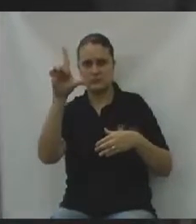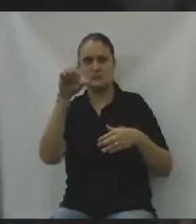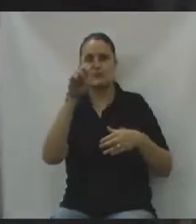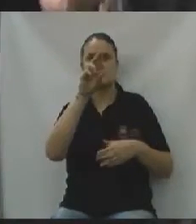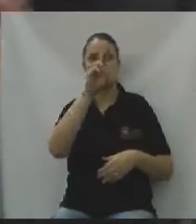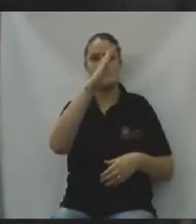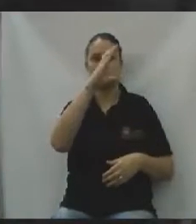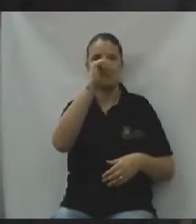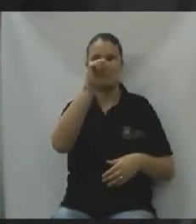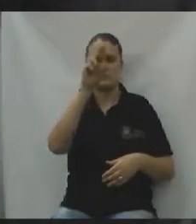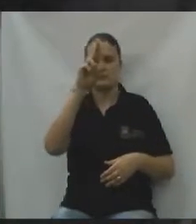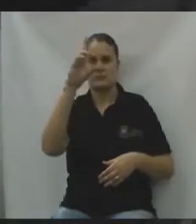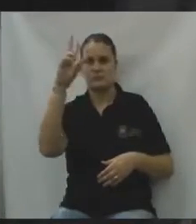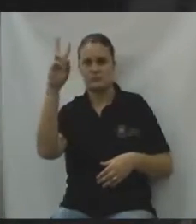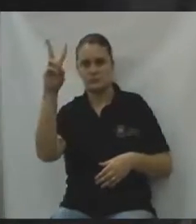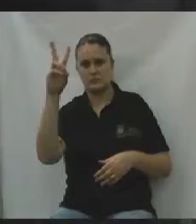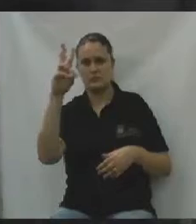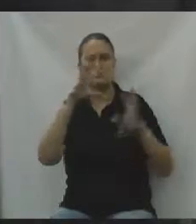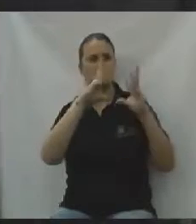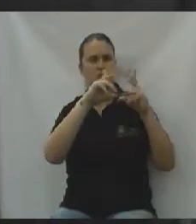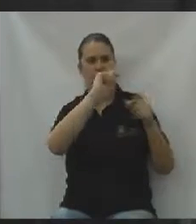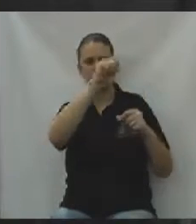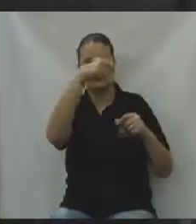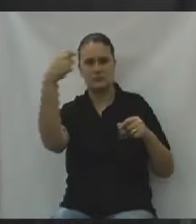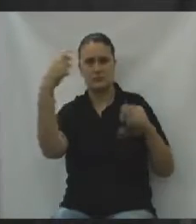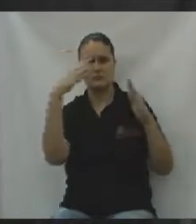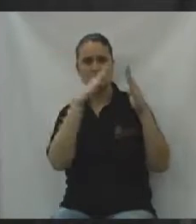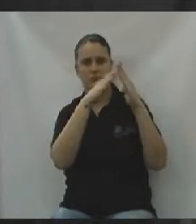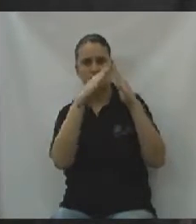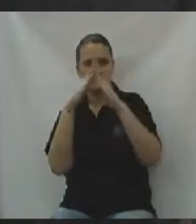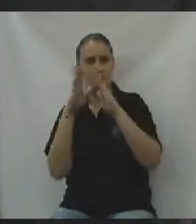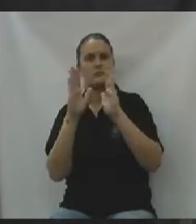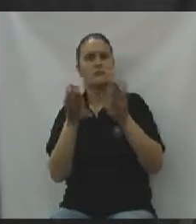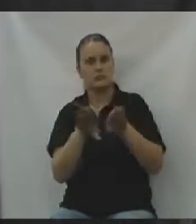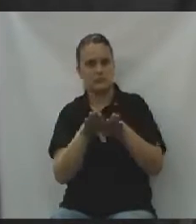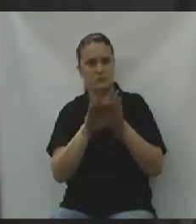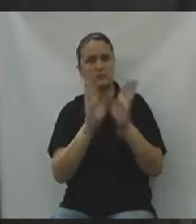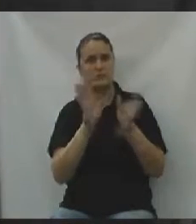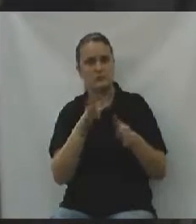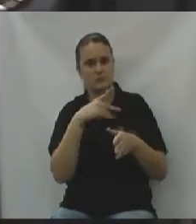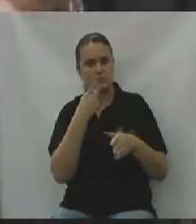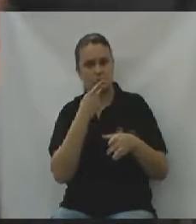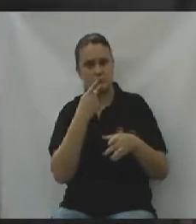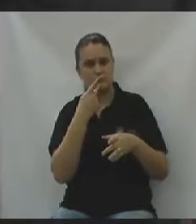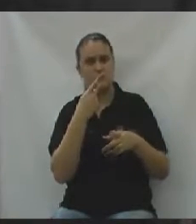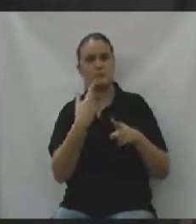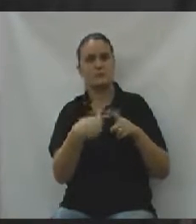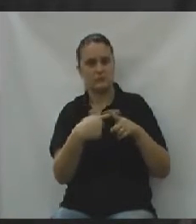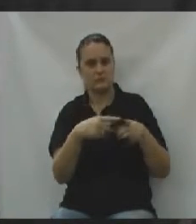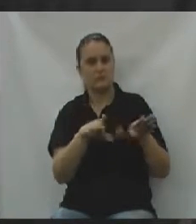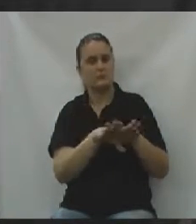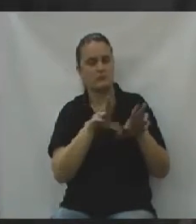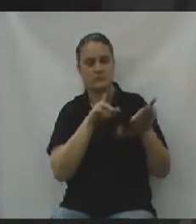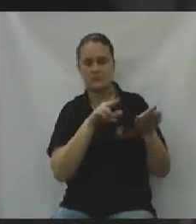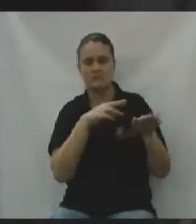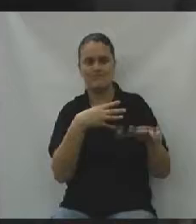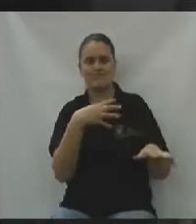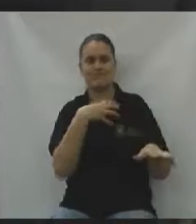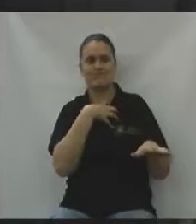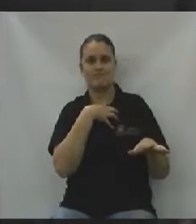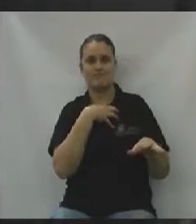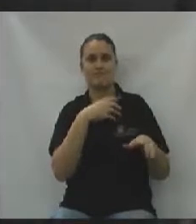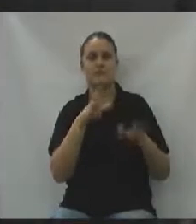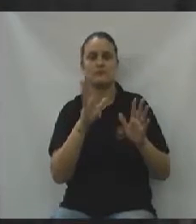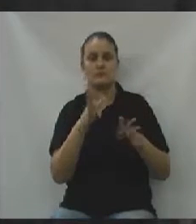a UCAUV, a Associação de Moradores, todas as associações de moradores se manifestarem, porque elas serão impactadas da mesma forma, como já